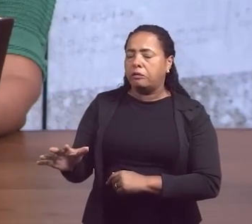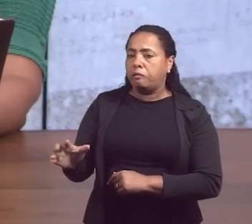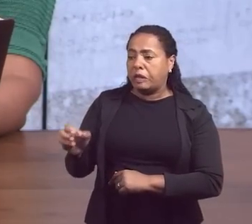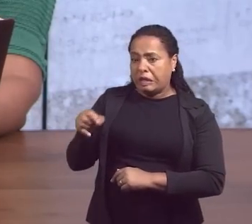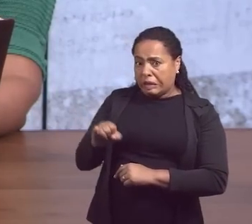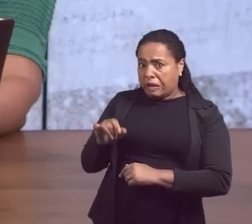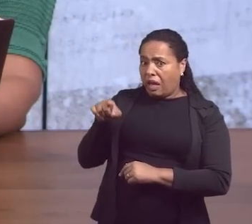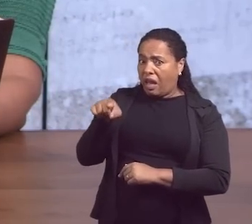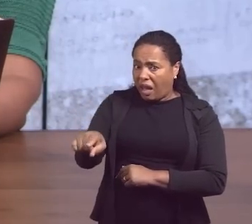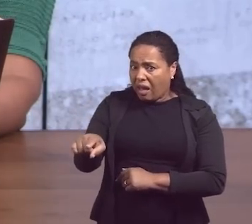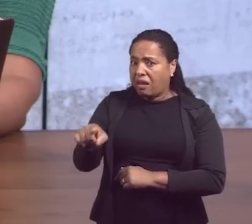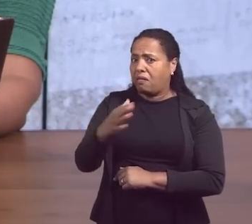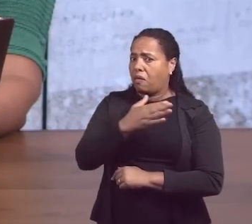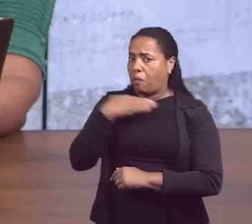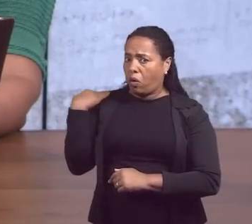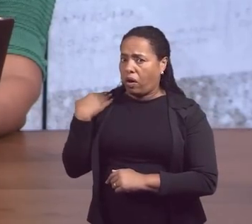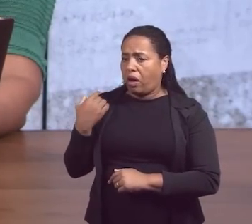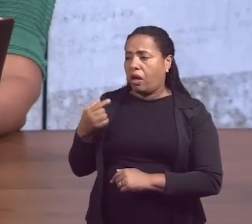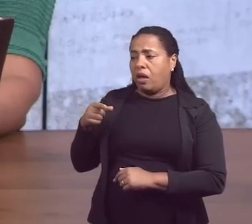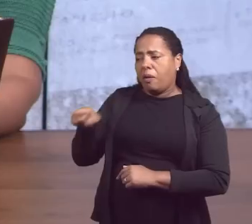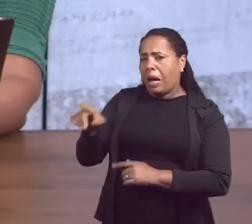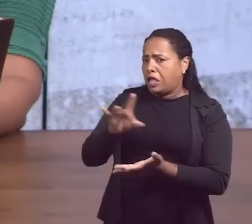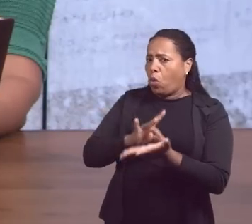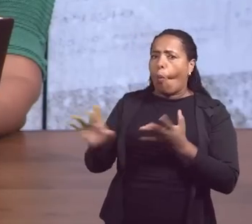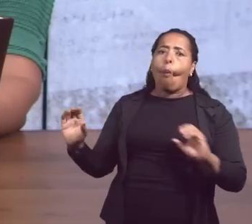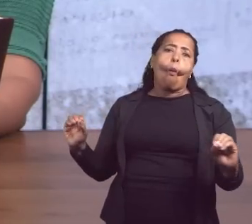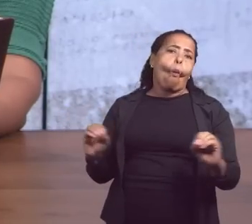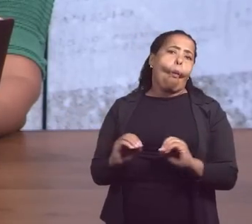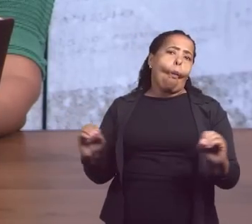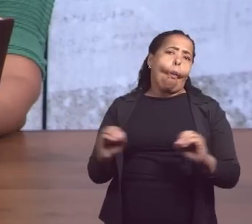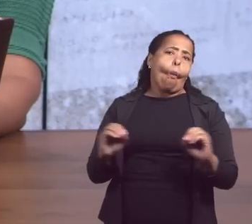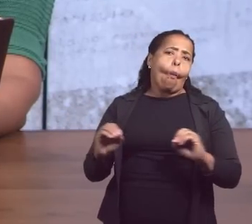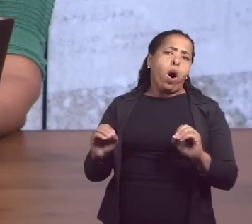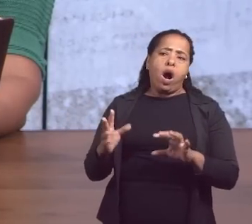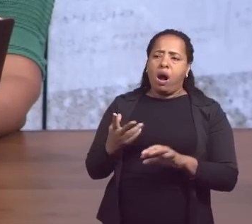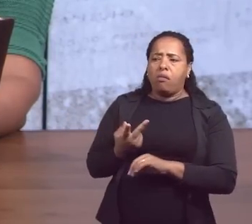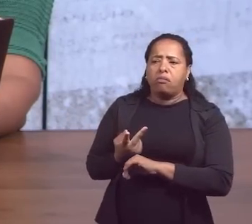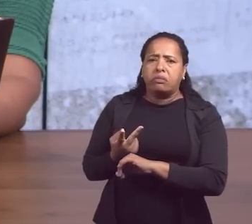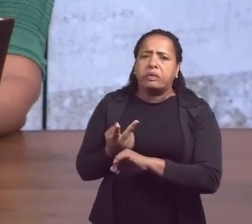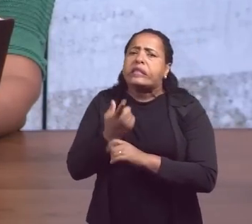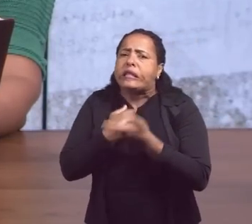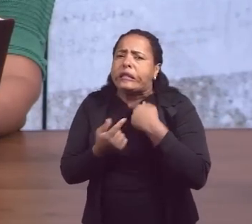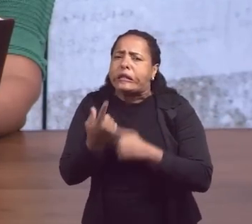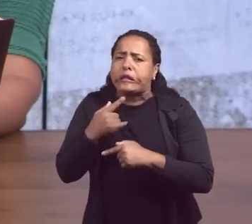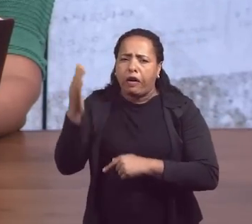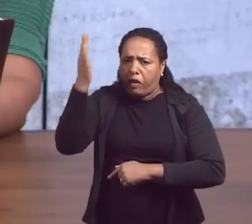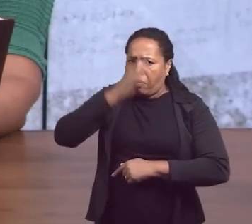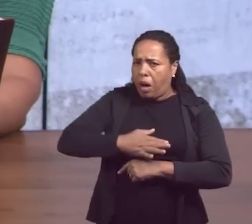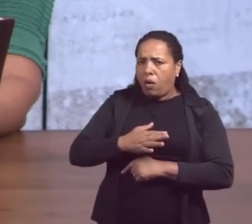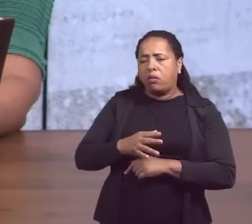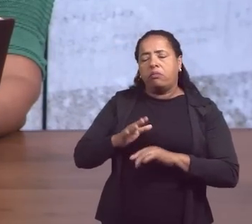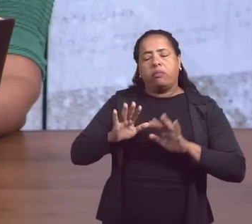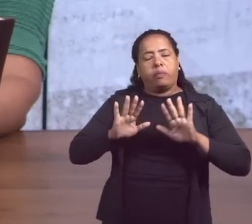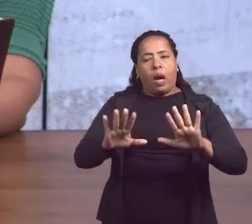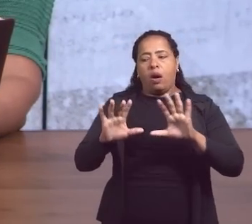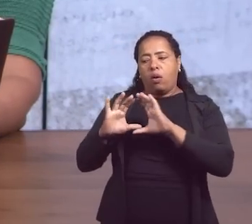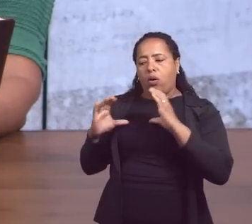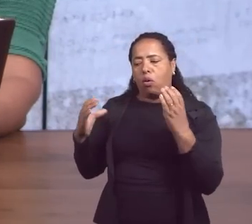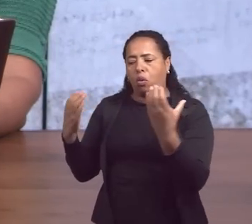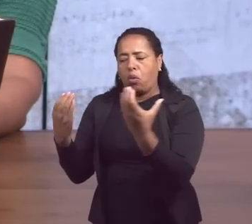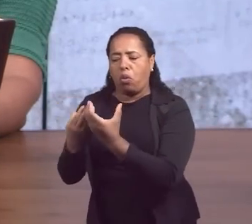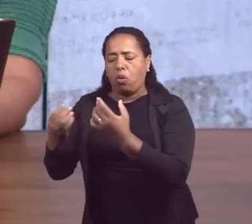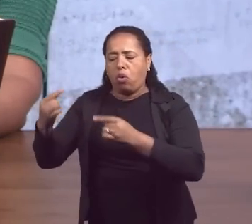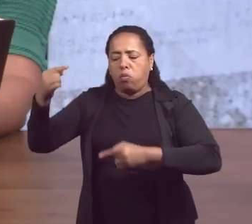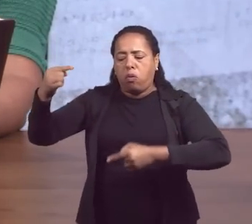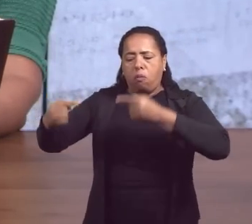ela morrer, e ele não era seu inimigo, nem procurava o seu mal, então a congregação